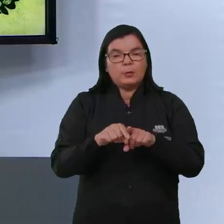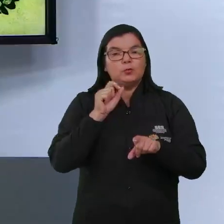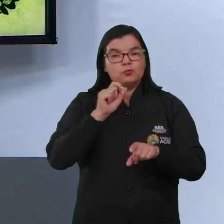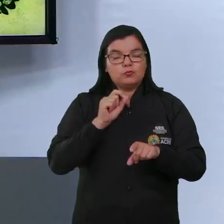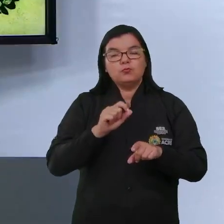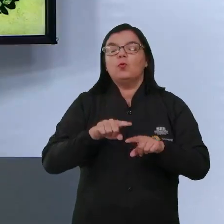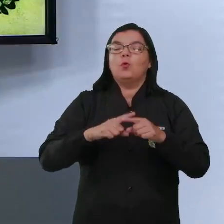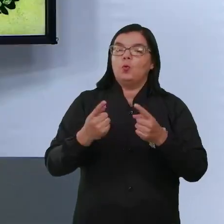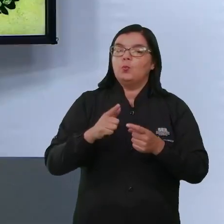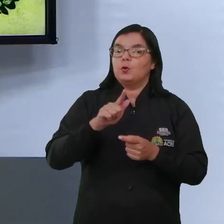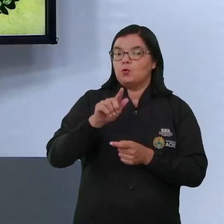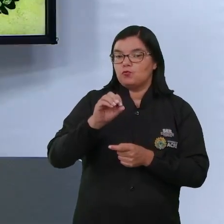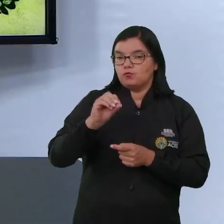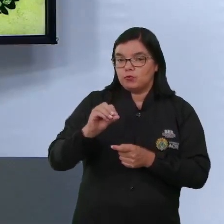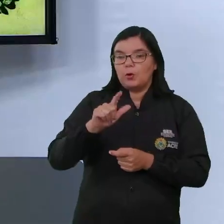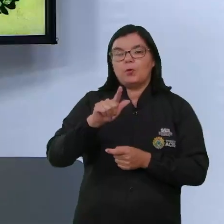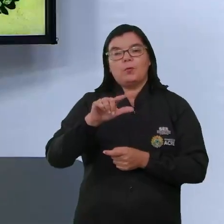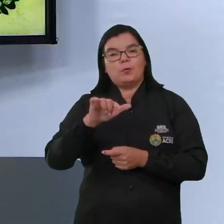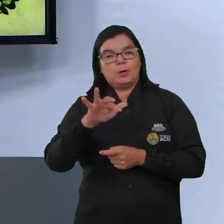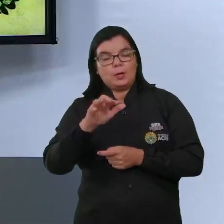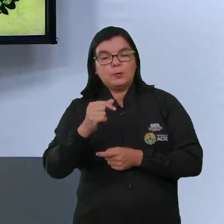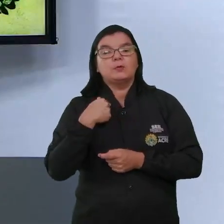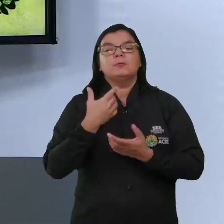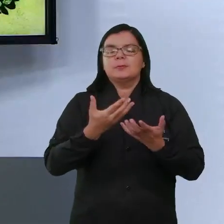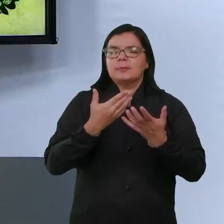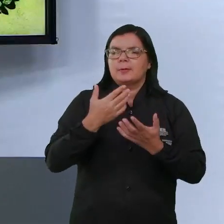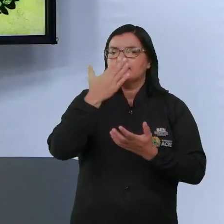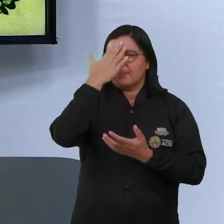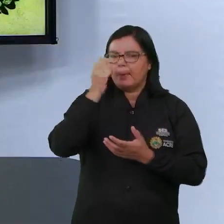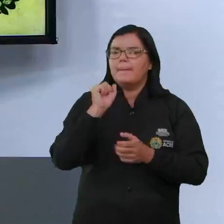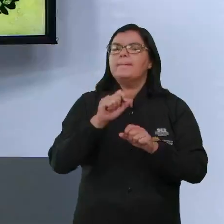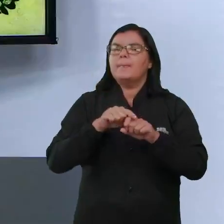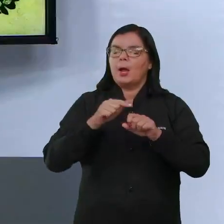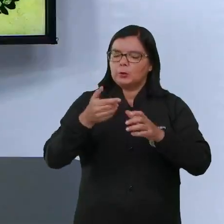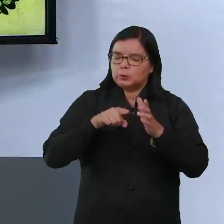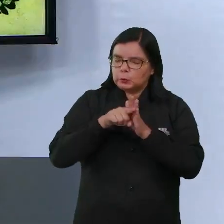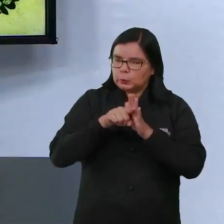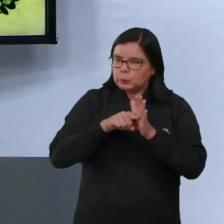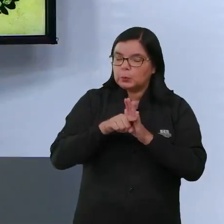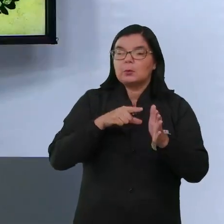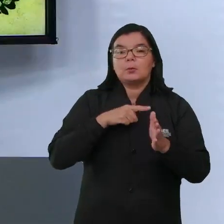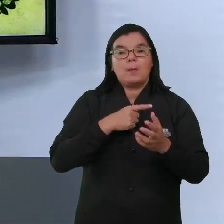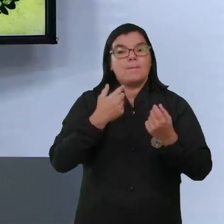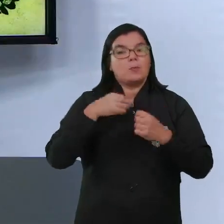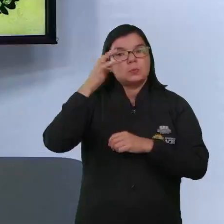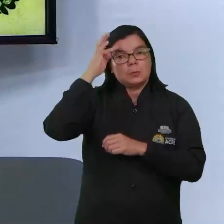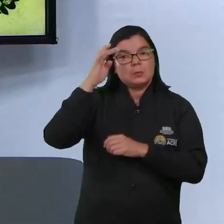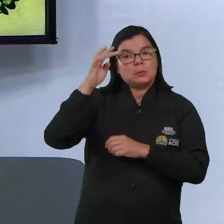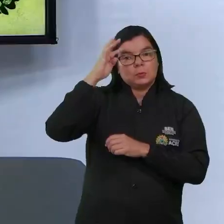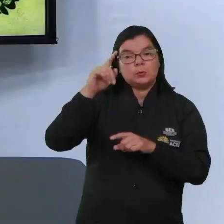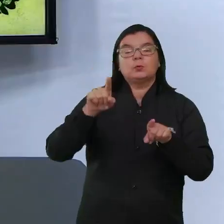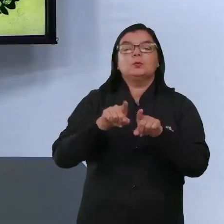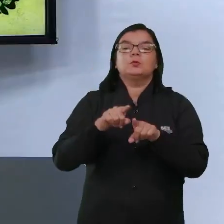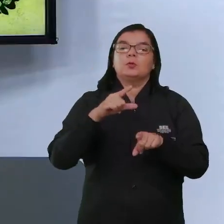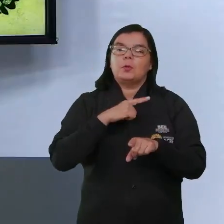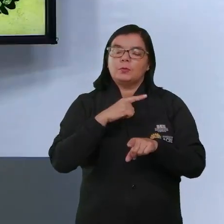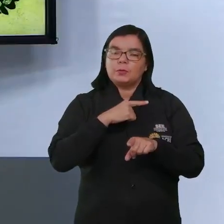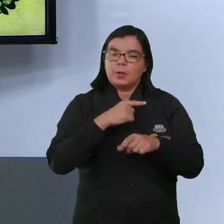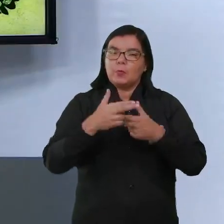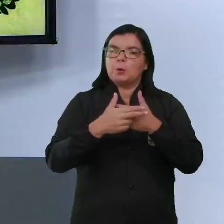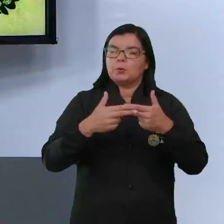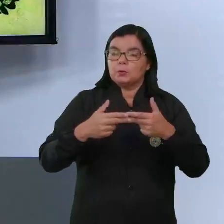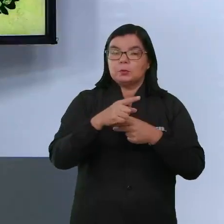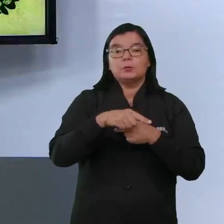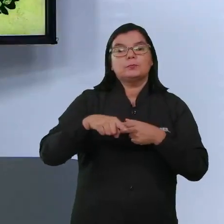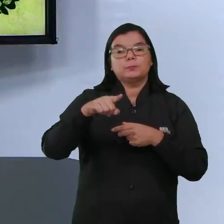os geoglifos. Se vocês tiverem interesse nesse tema, vocês podem pesquisar. Existem muitas teorias, existem muitas questões legais